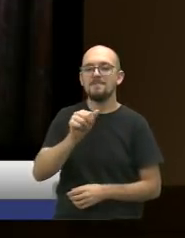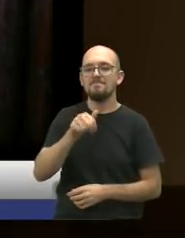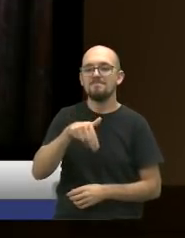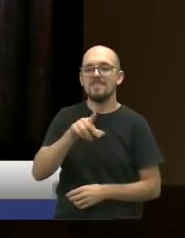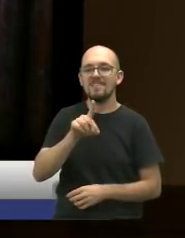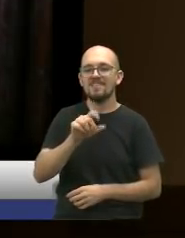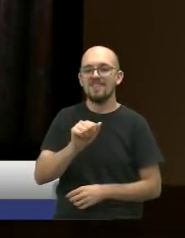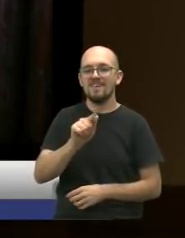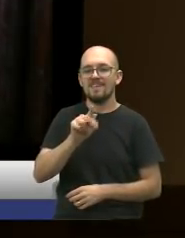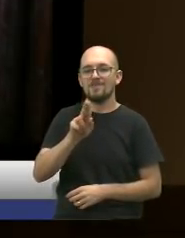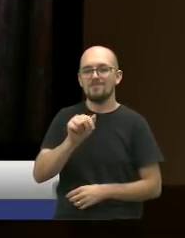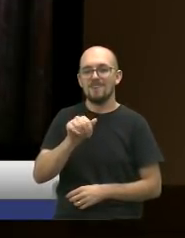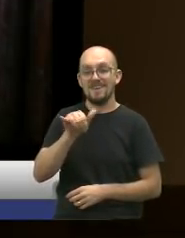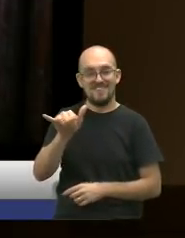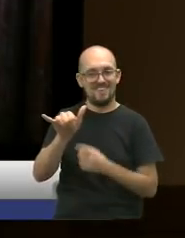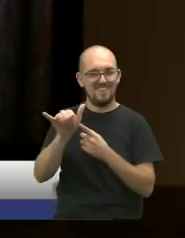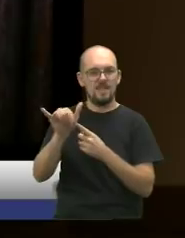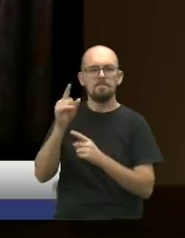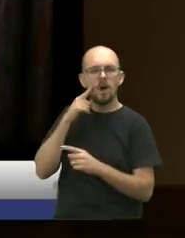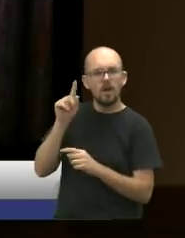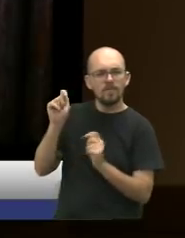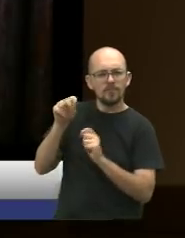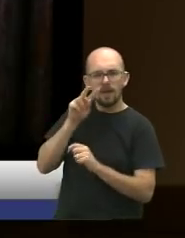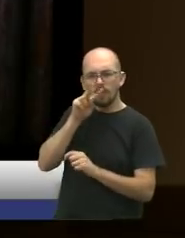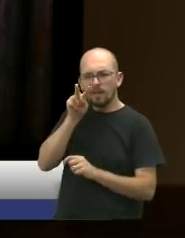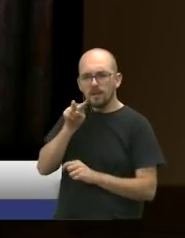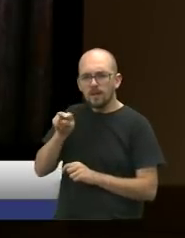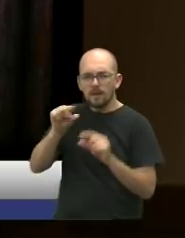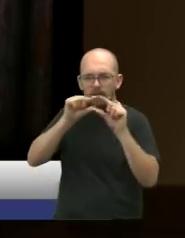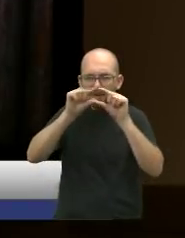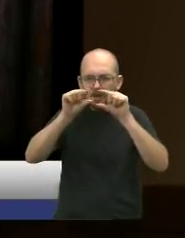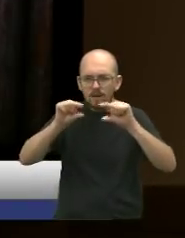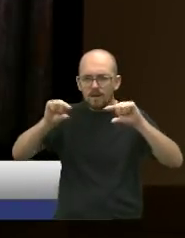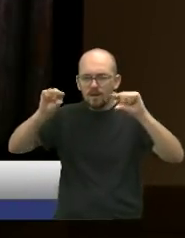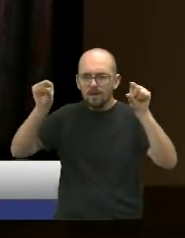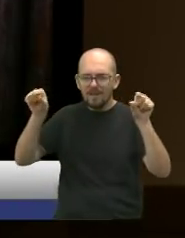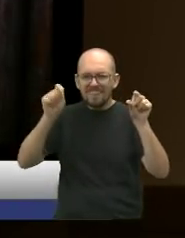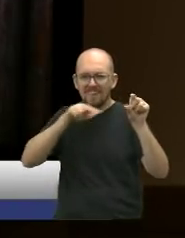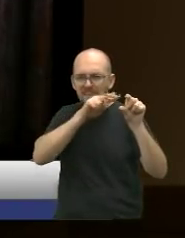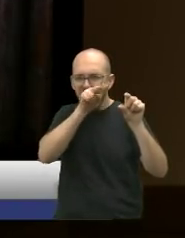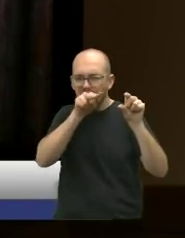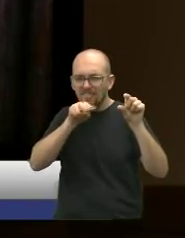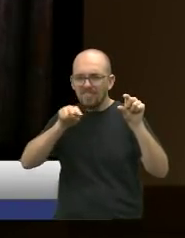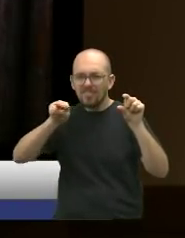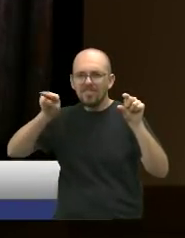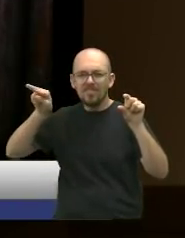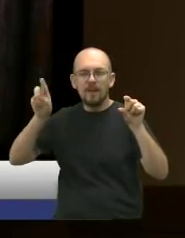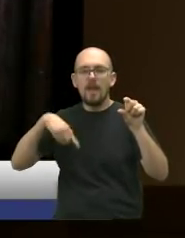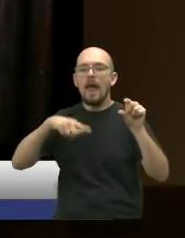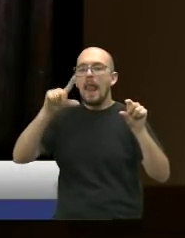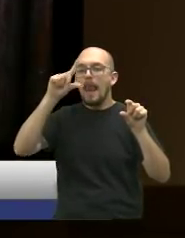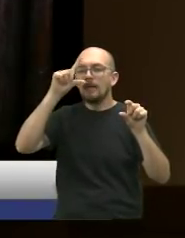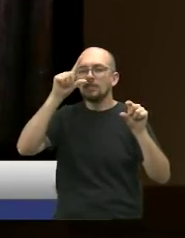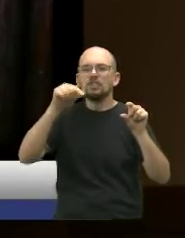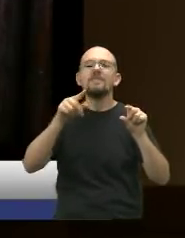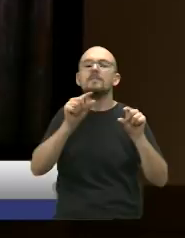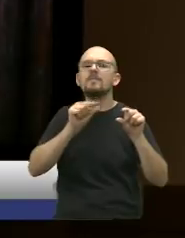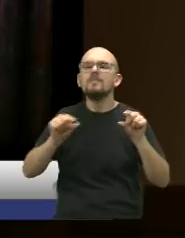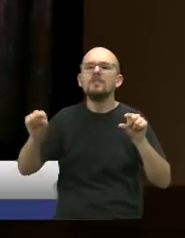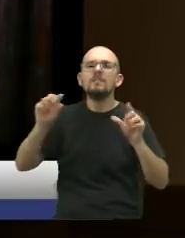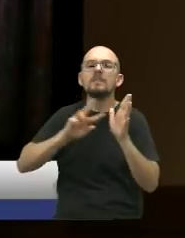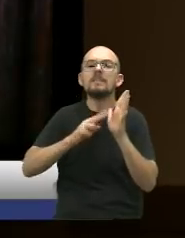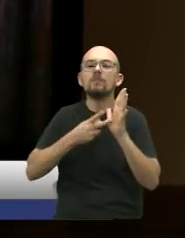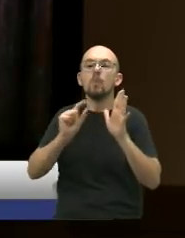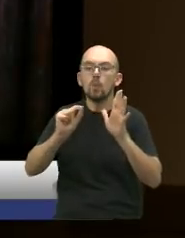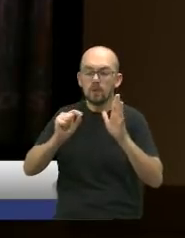está alterado. Dá para ler mais ou menos, está em latim, pro São Paulo fiant eximia. Traduzindo, por São